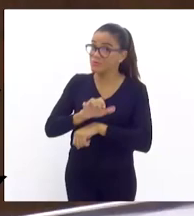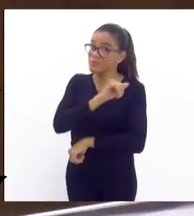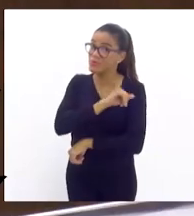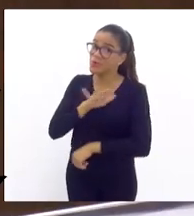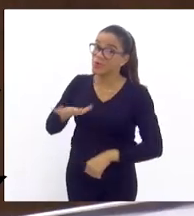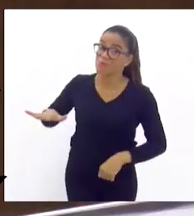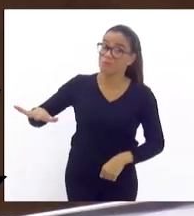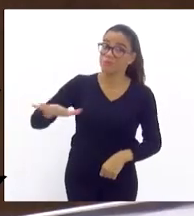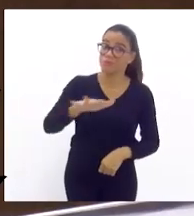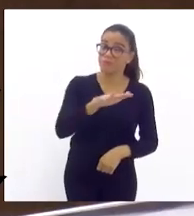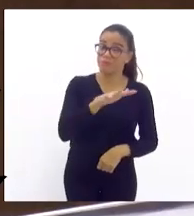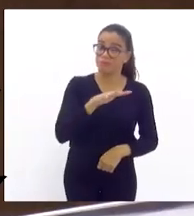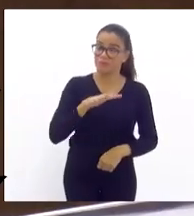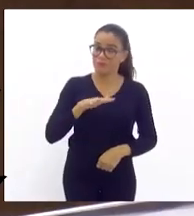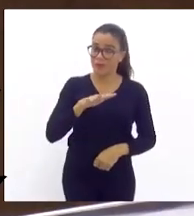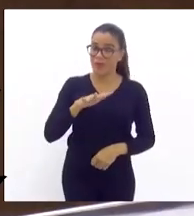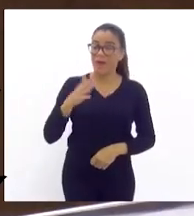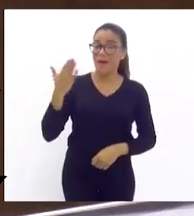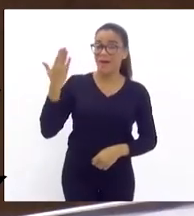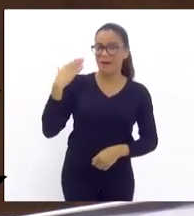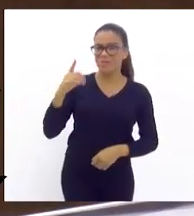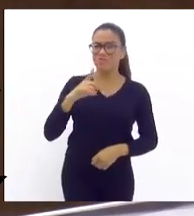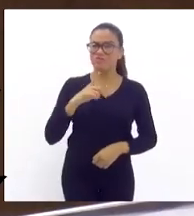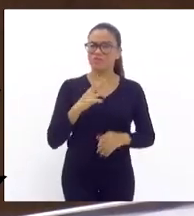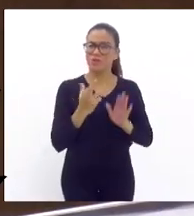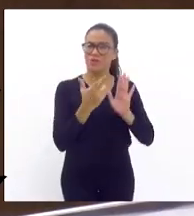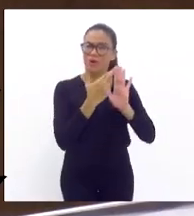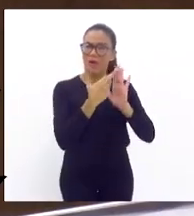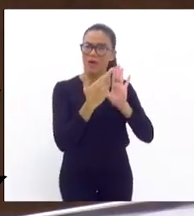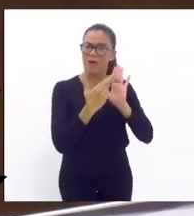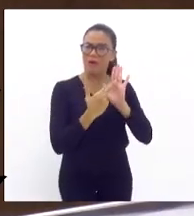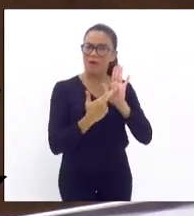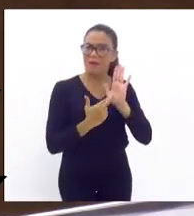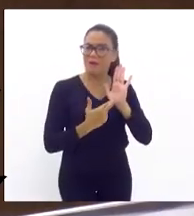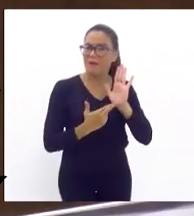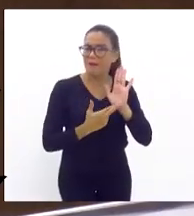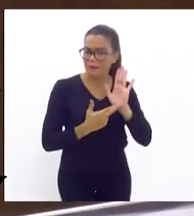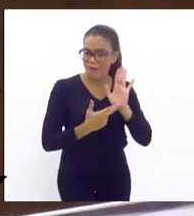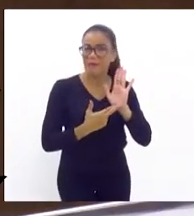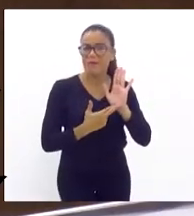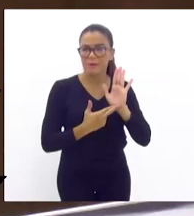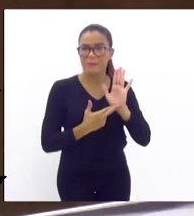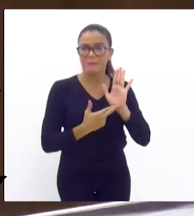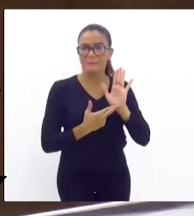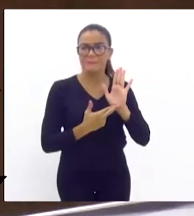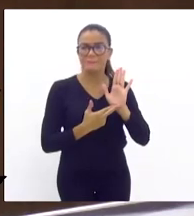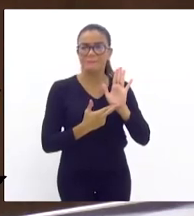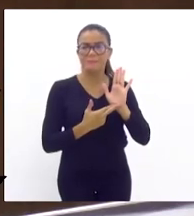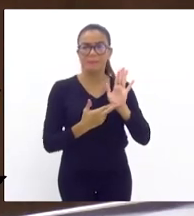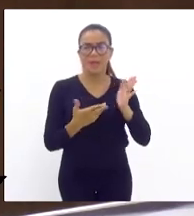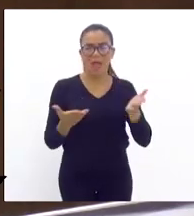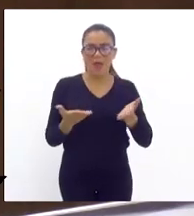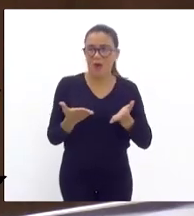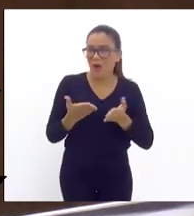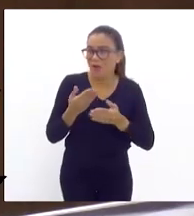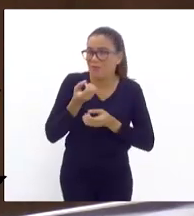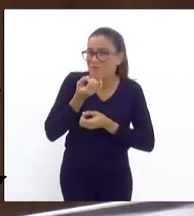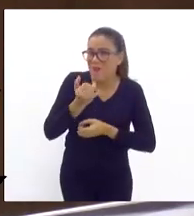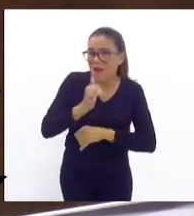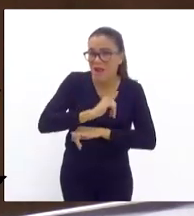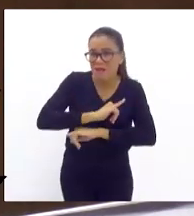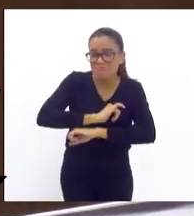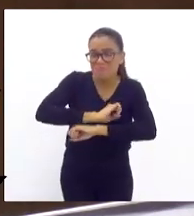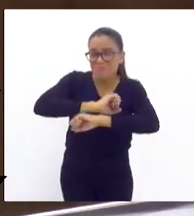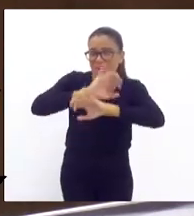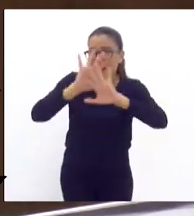todo. Nós tínhamos um regulamento. Nós, primeiro, queria deixar claro aqui que